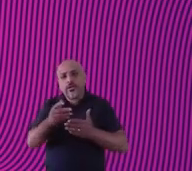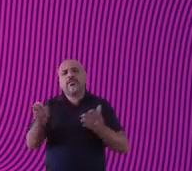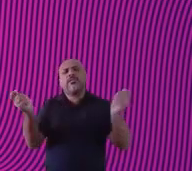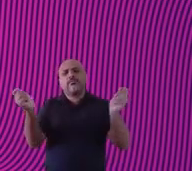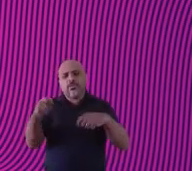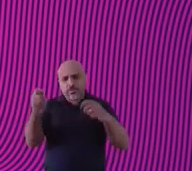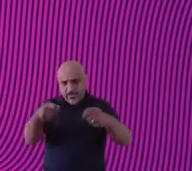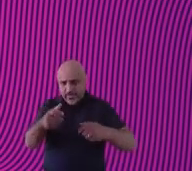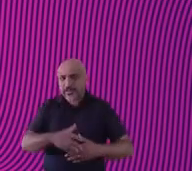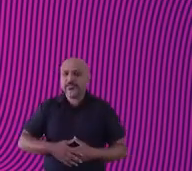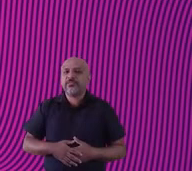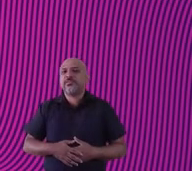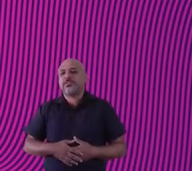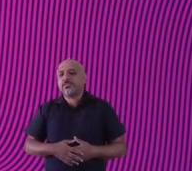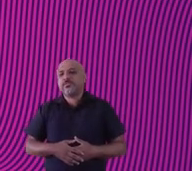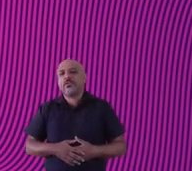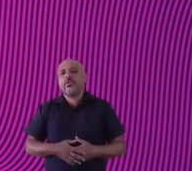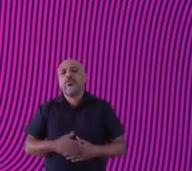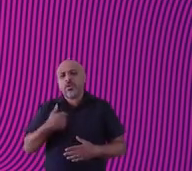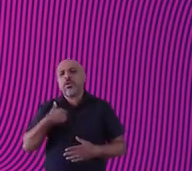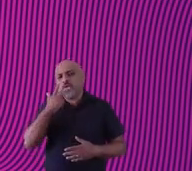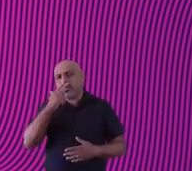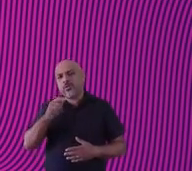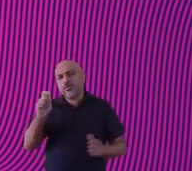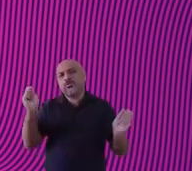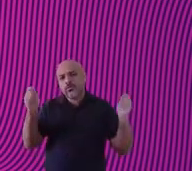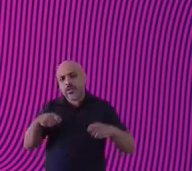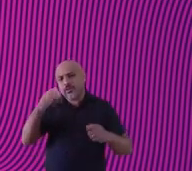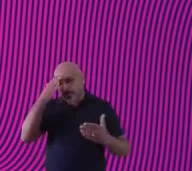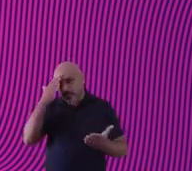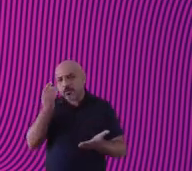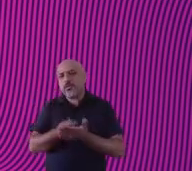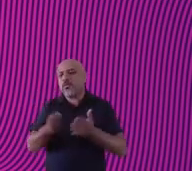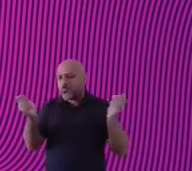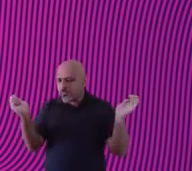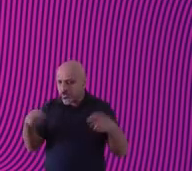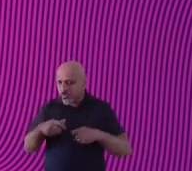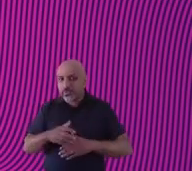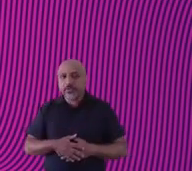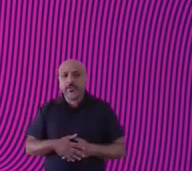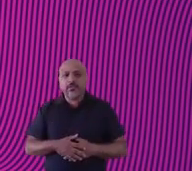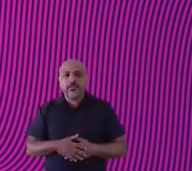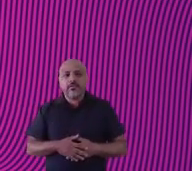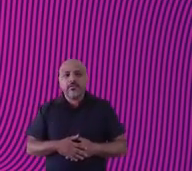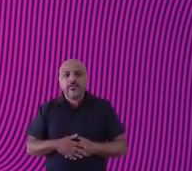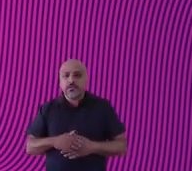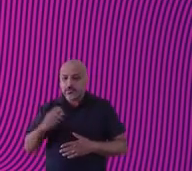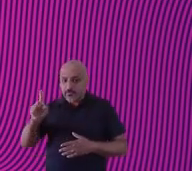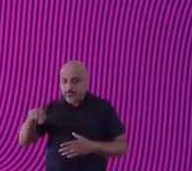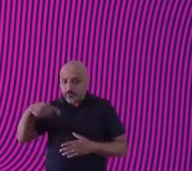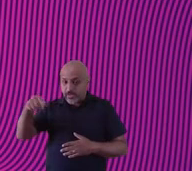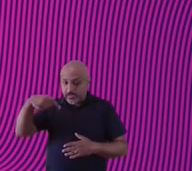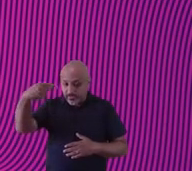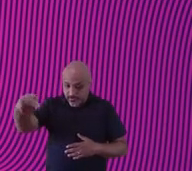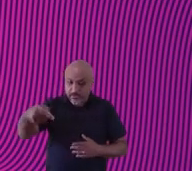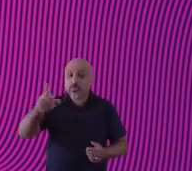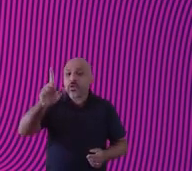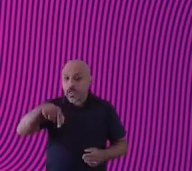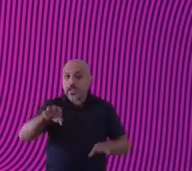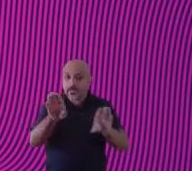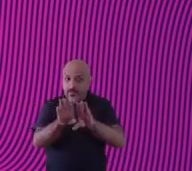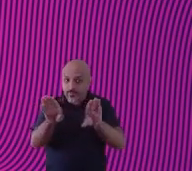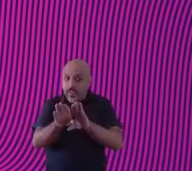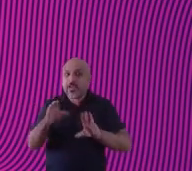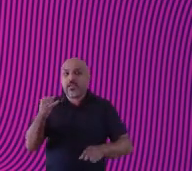tá então eu considero essa possibilidade é não passa o subsequente que é importante também